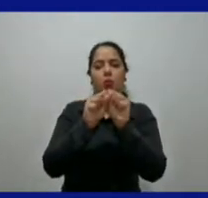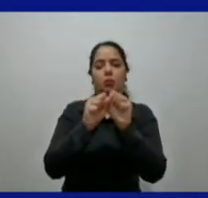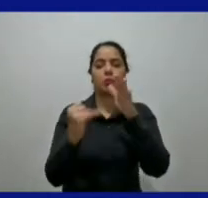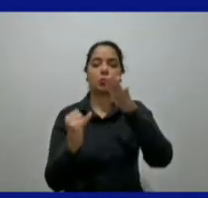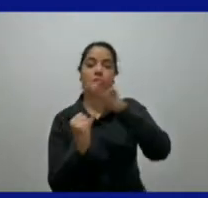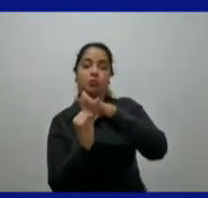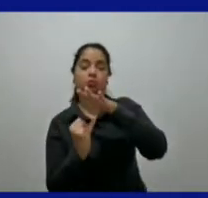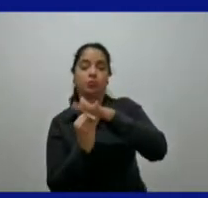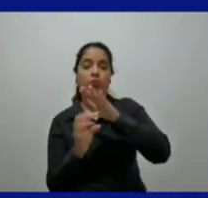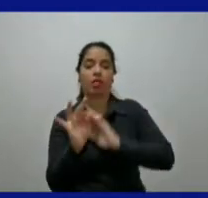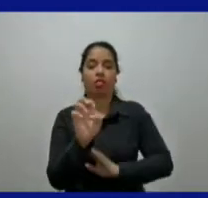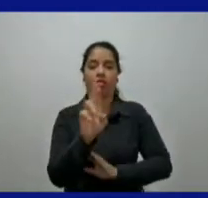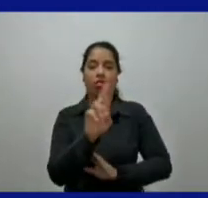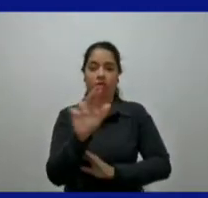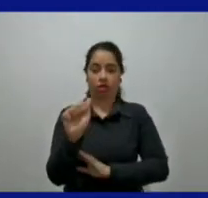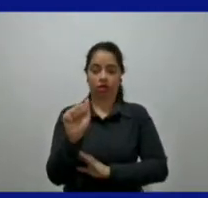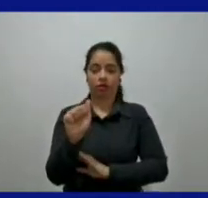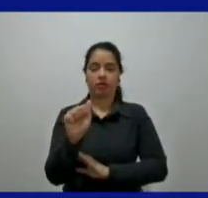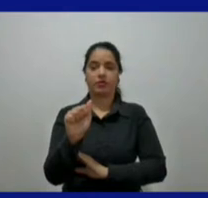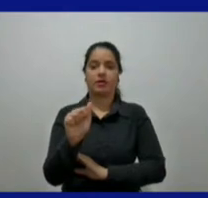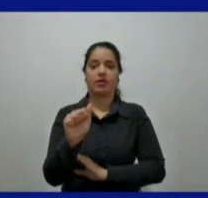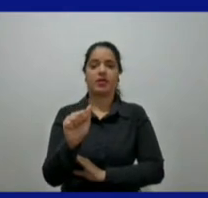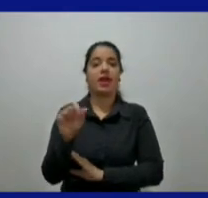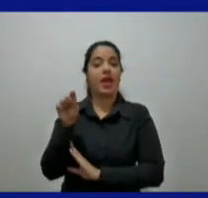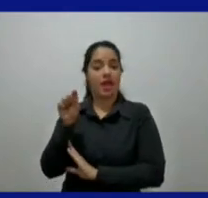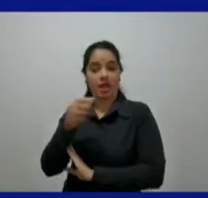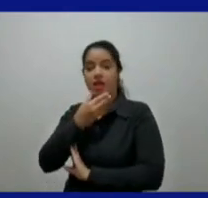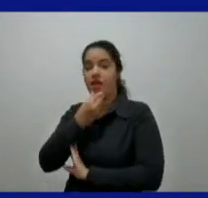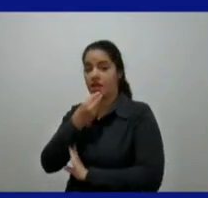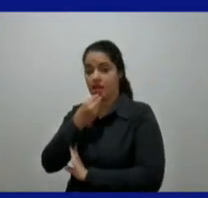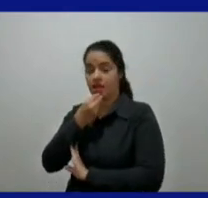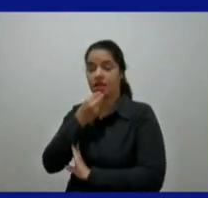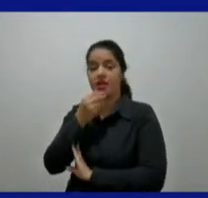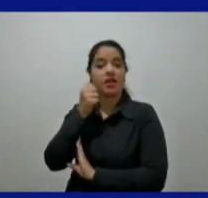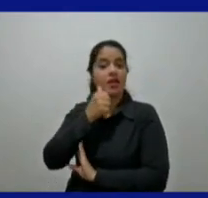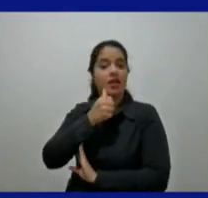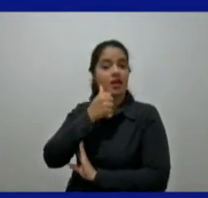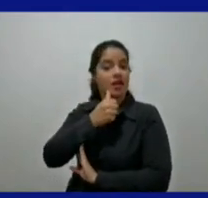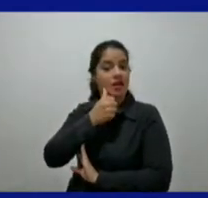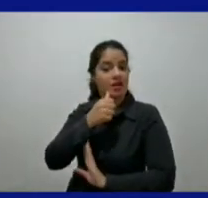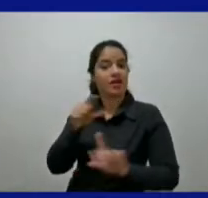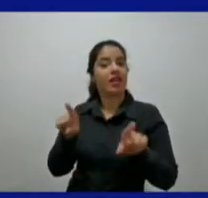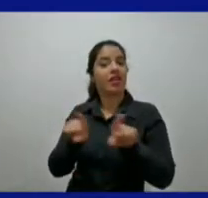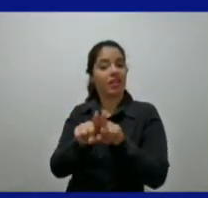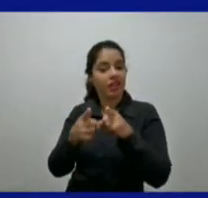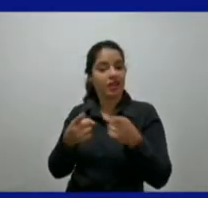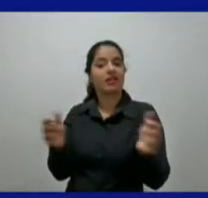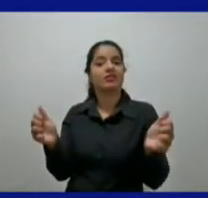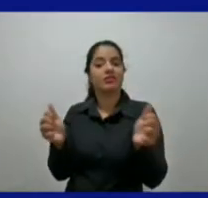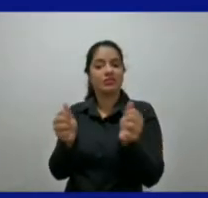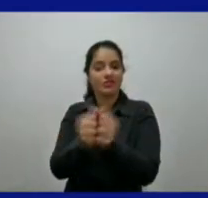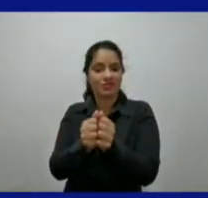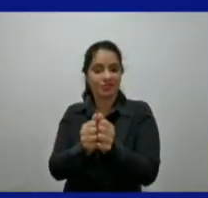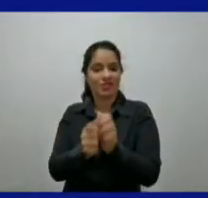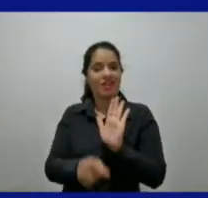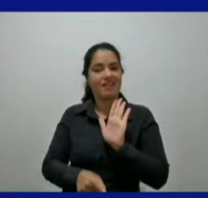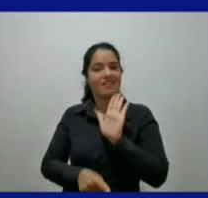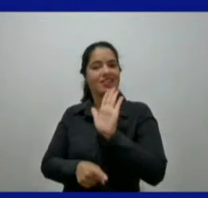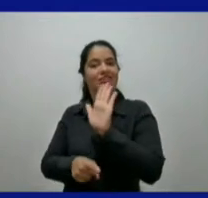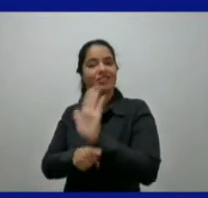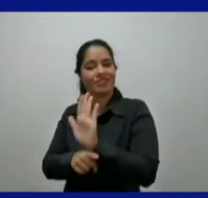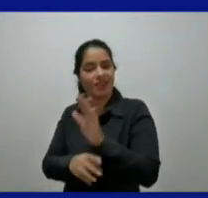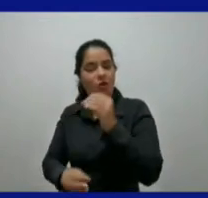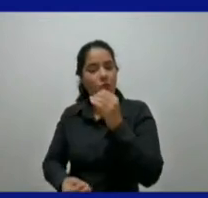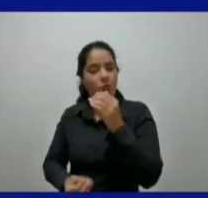a Lelinha Salgado, que foi uma das cofundadoras e que, aliás, foi quem deu a ideia